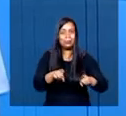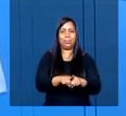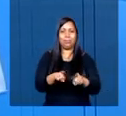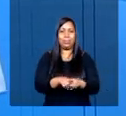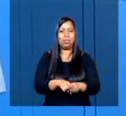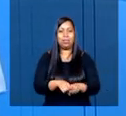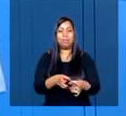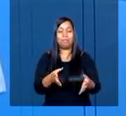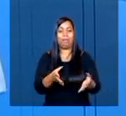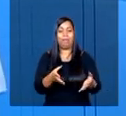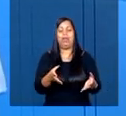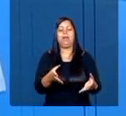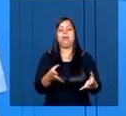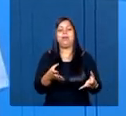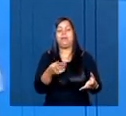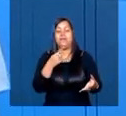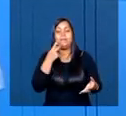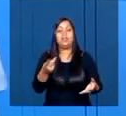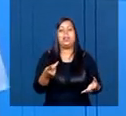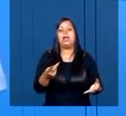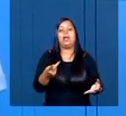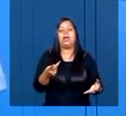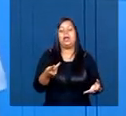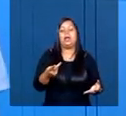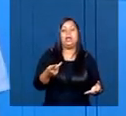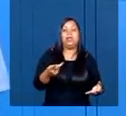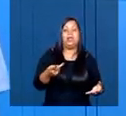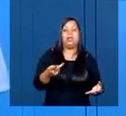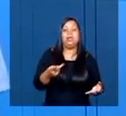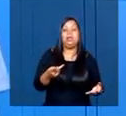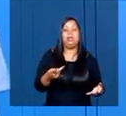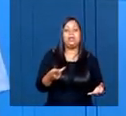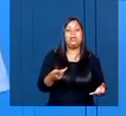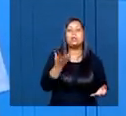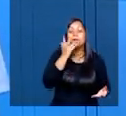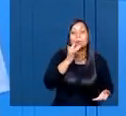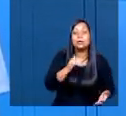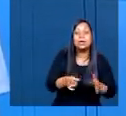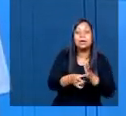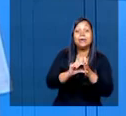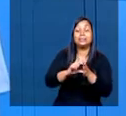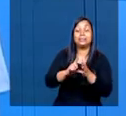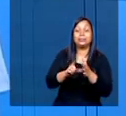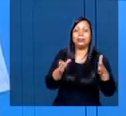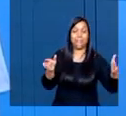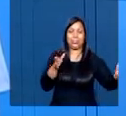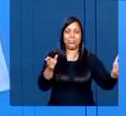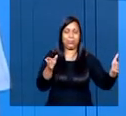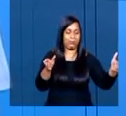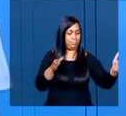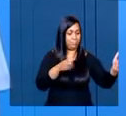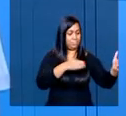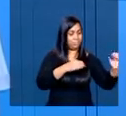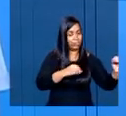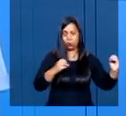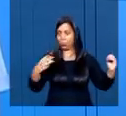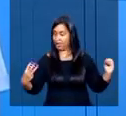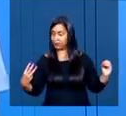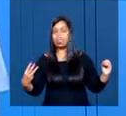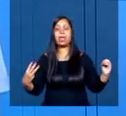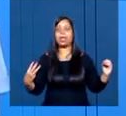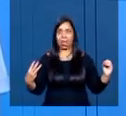vai falar no projeto, nem se deve falar, que uma criança antes de 3 anos é autista. A gente diz que ele tem um risco